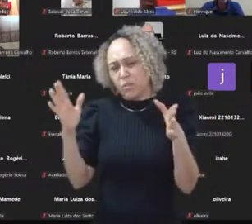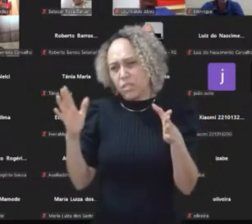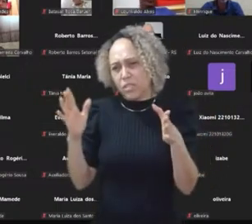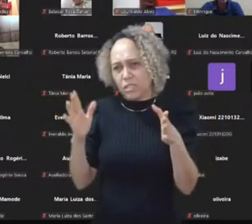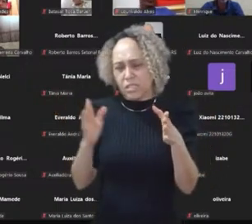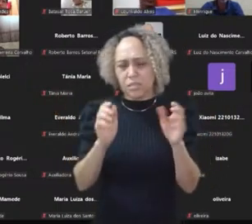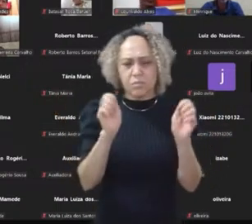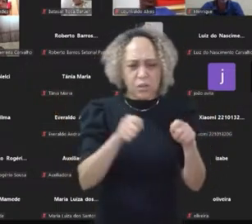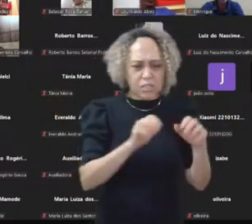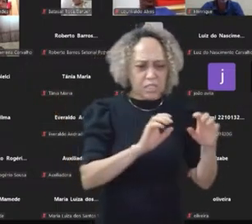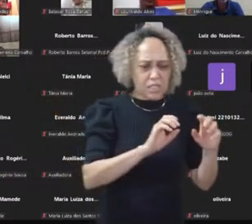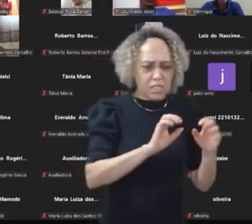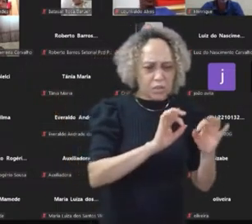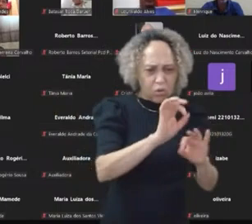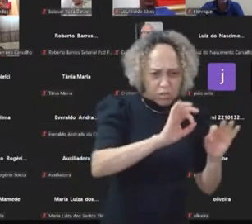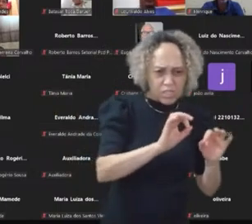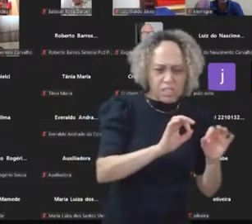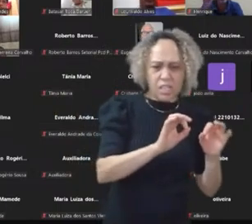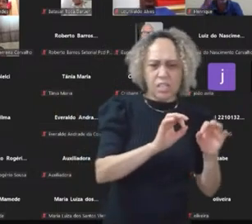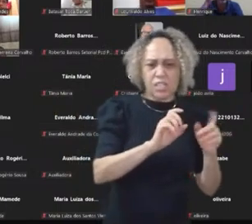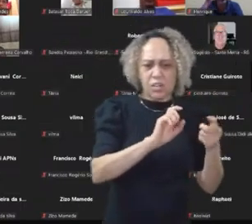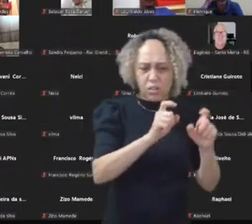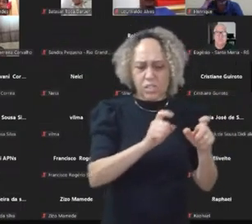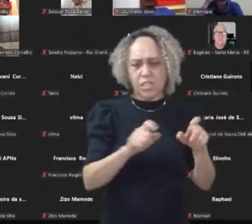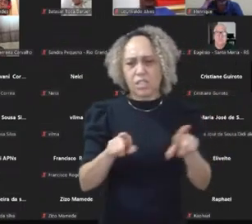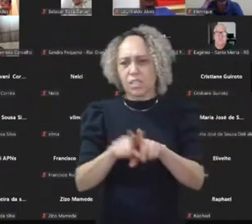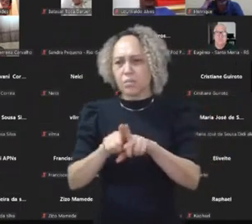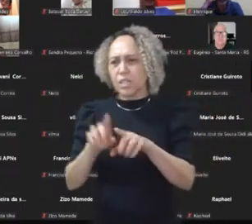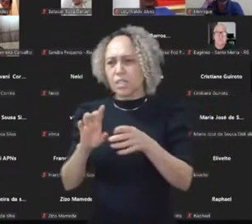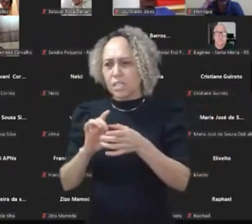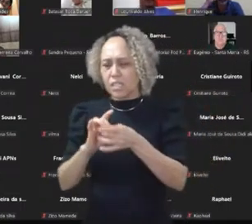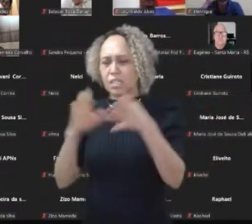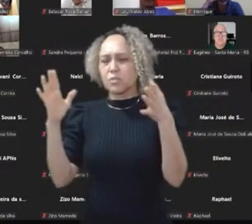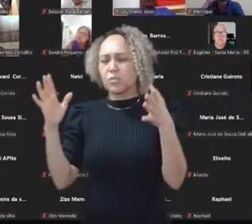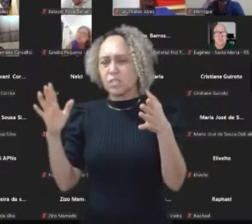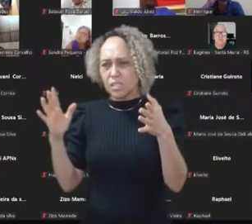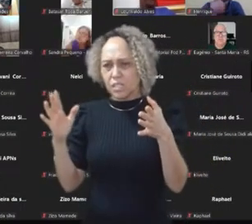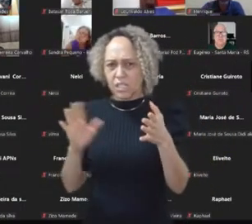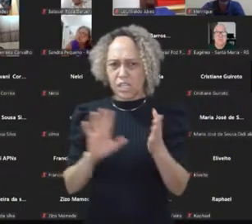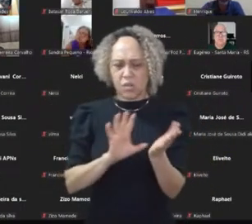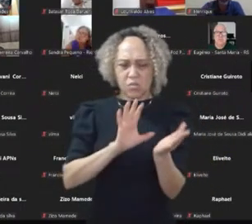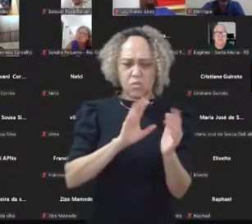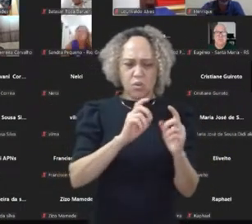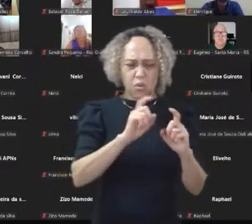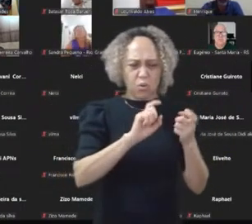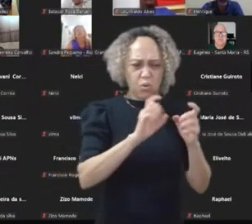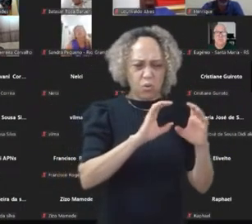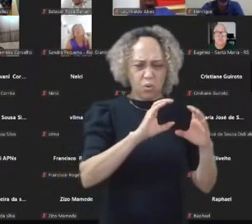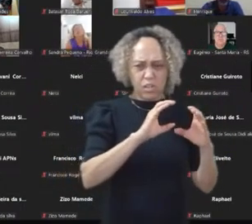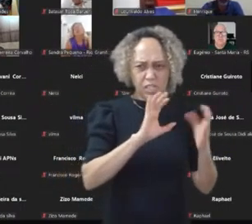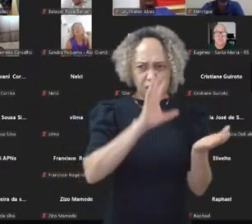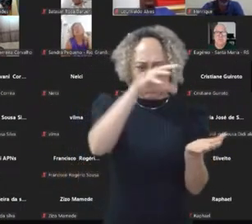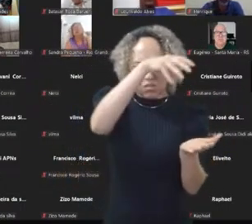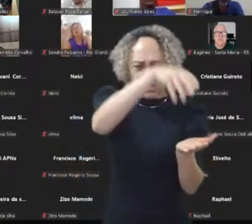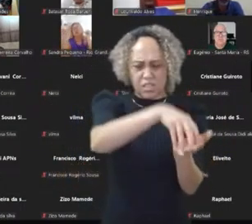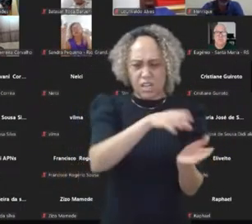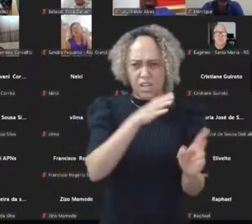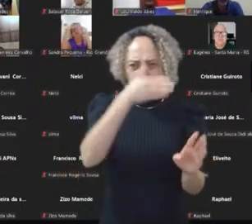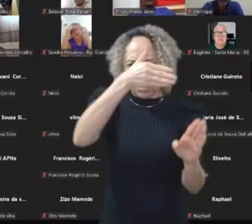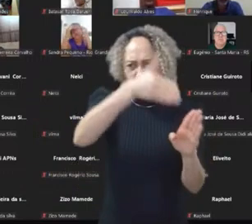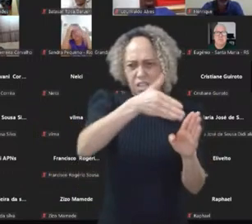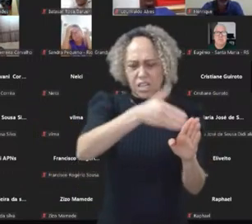coordenada e espontânea né não só uma coordenação centralizada vai fazer com que aquela informação